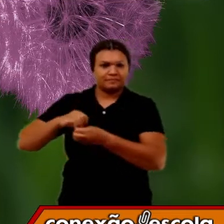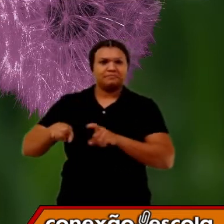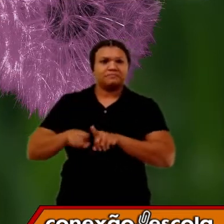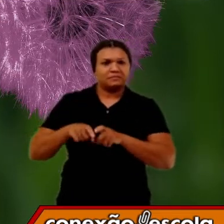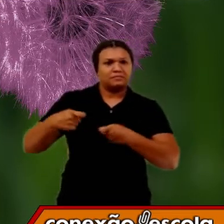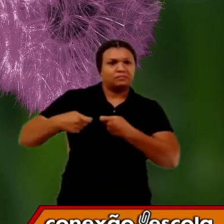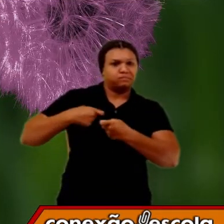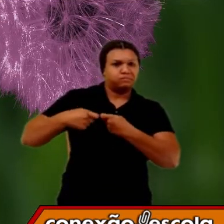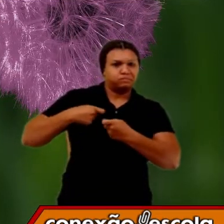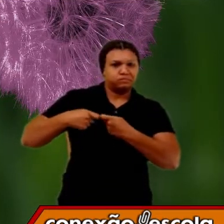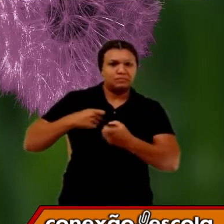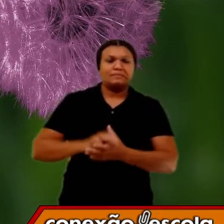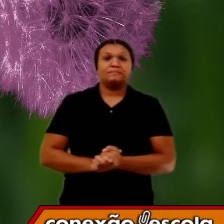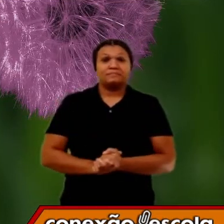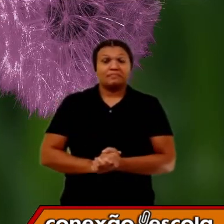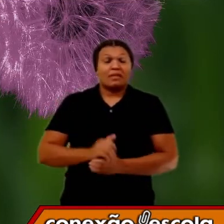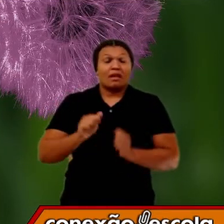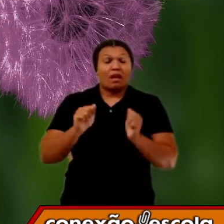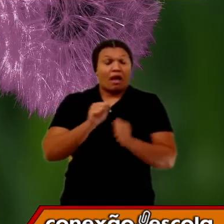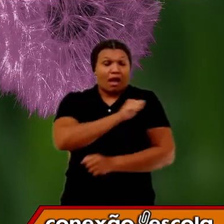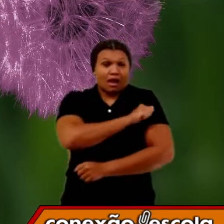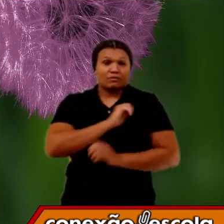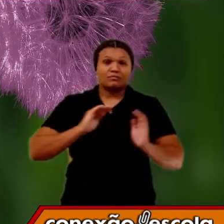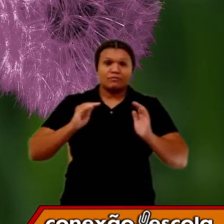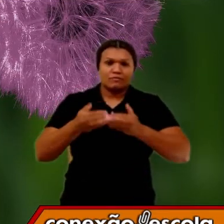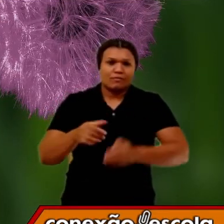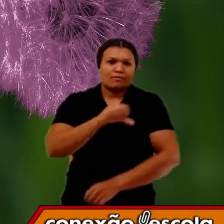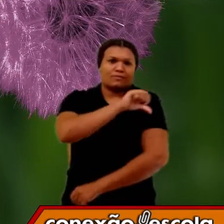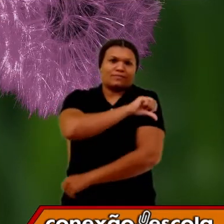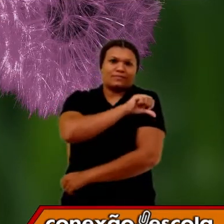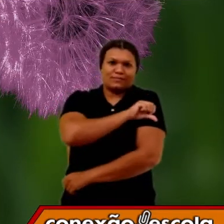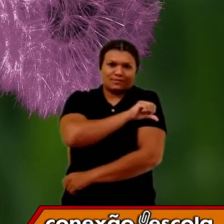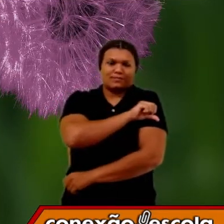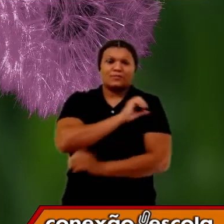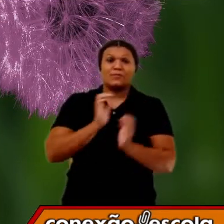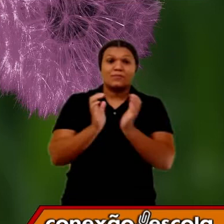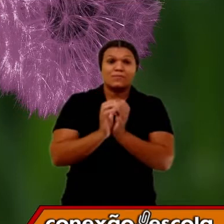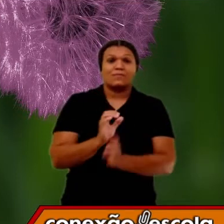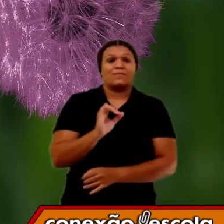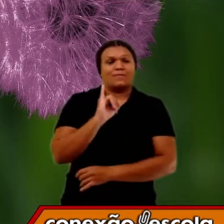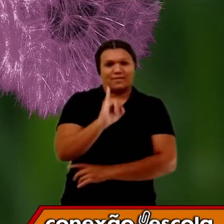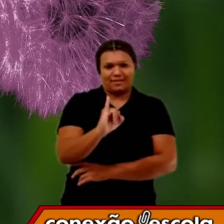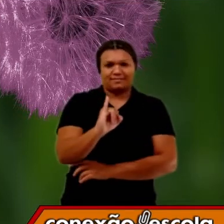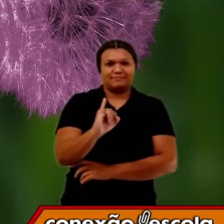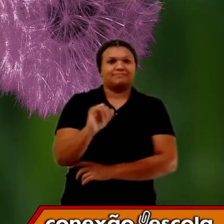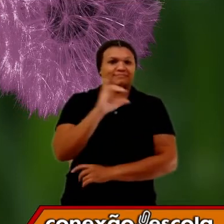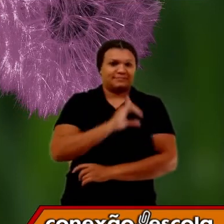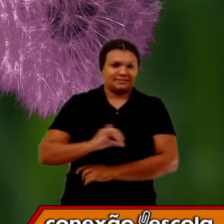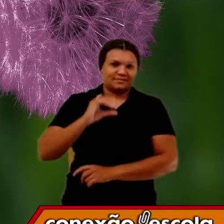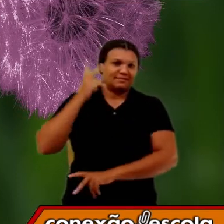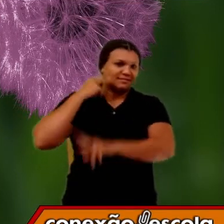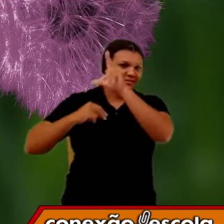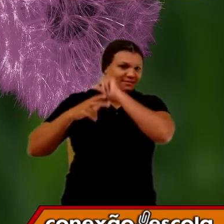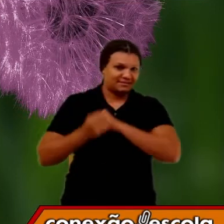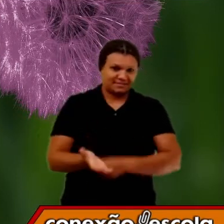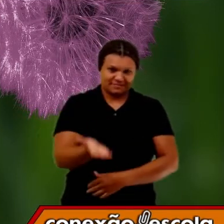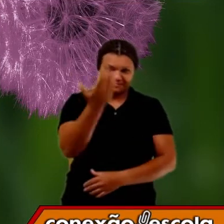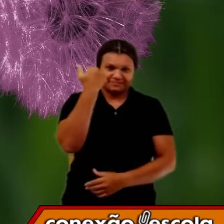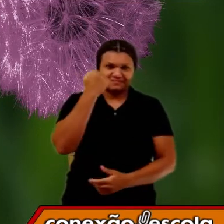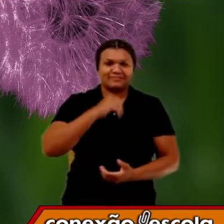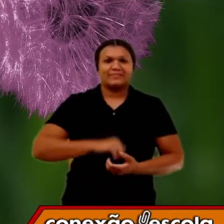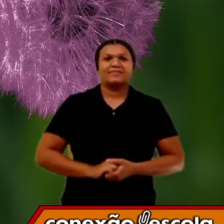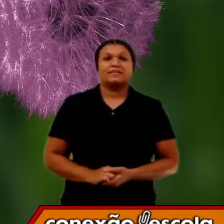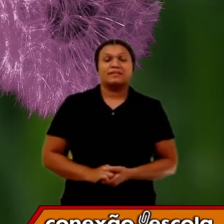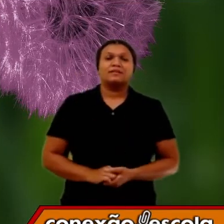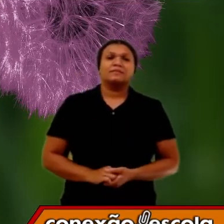os educandos do nono ano, ou seja, do agrupamento I, do ciclo da adolescência. Vem comigo!